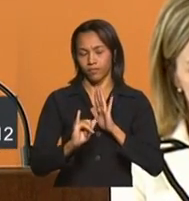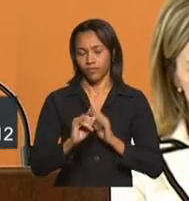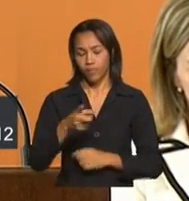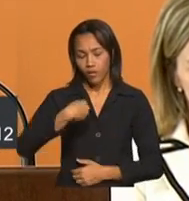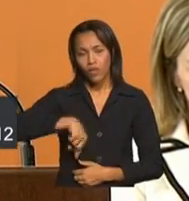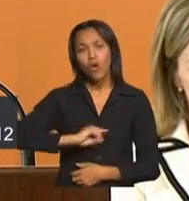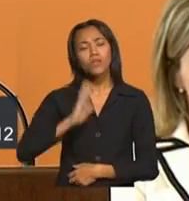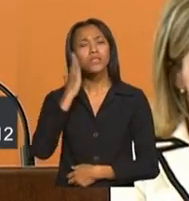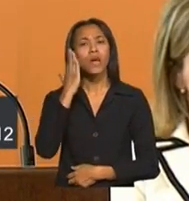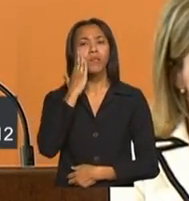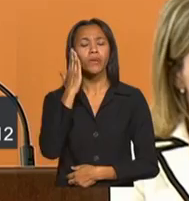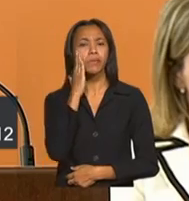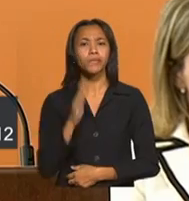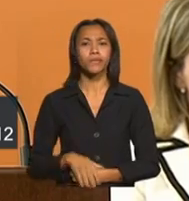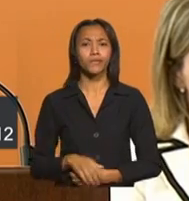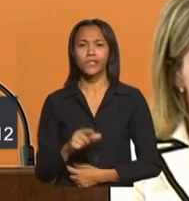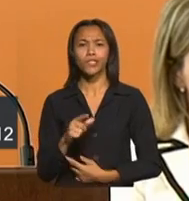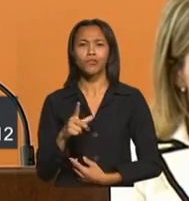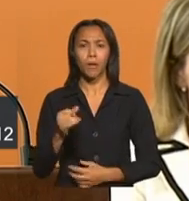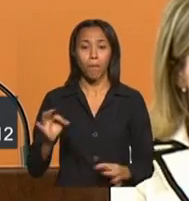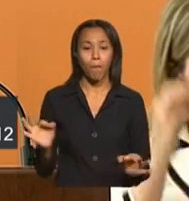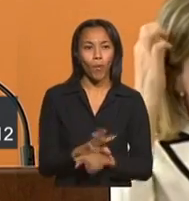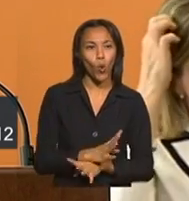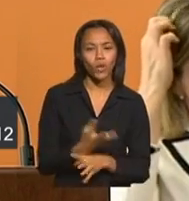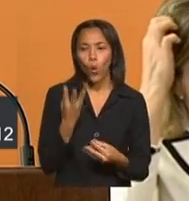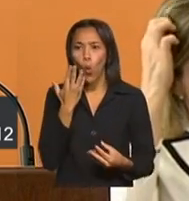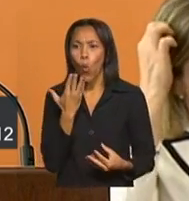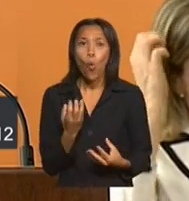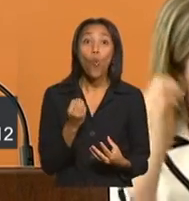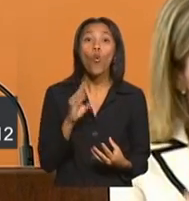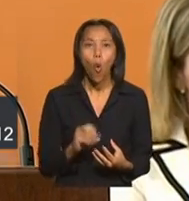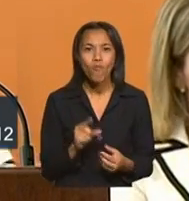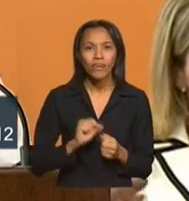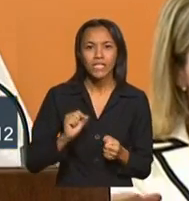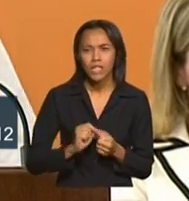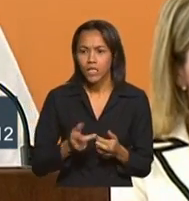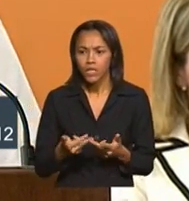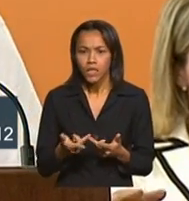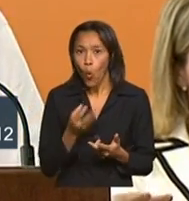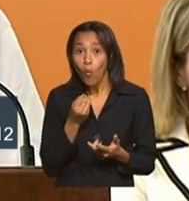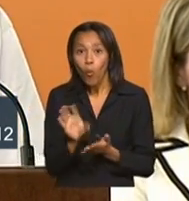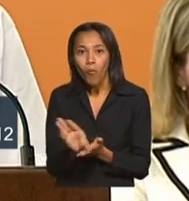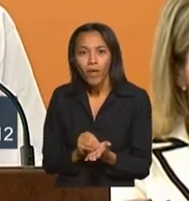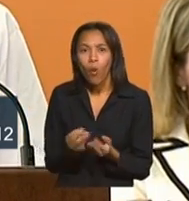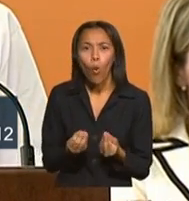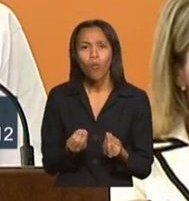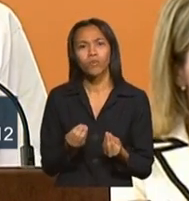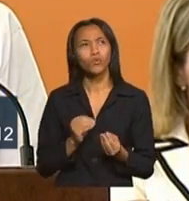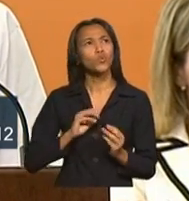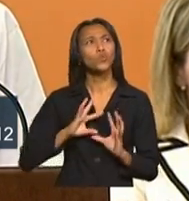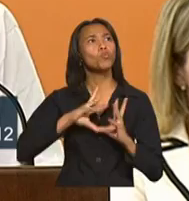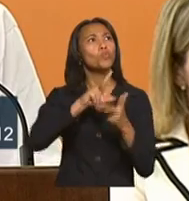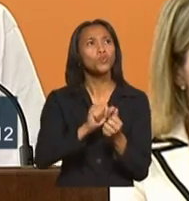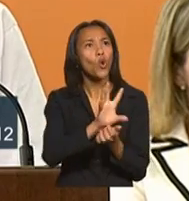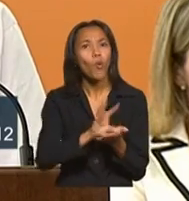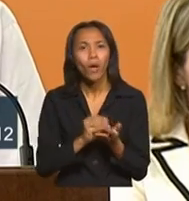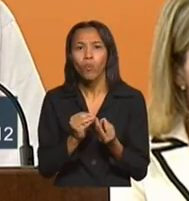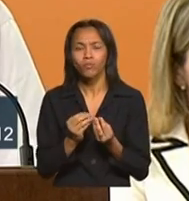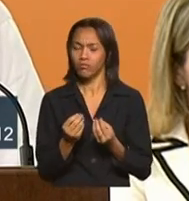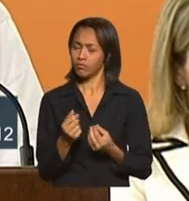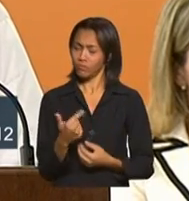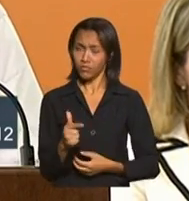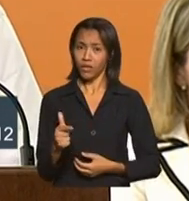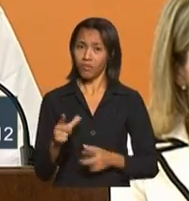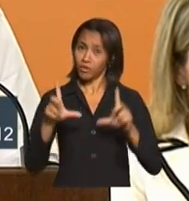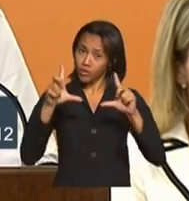Nós sabemos que não tem uma receita pronta e acabada em nenhum lugar do mundo para que a gente elimine a violência e institua